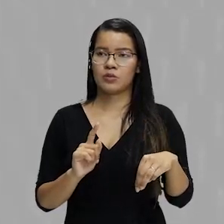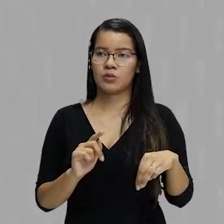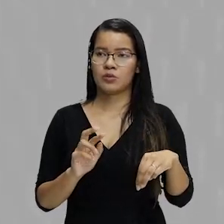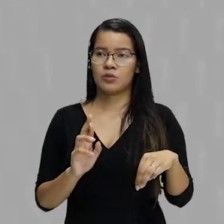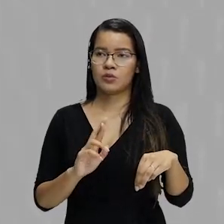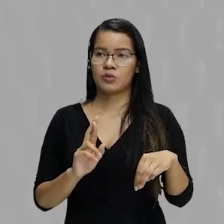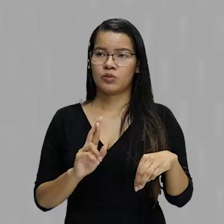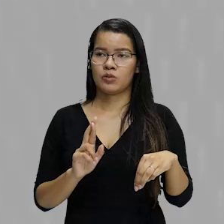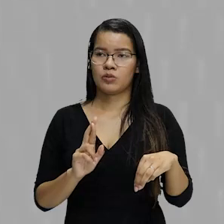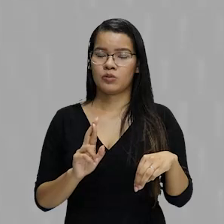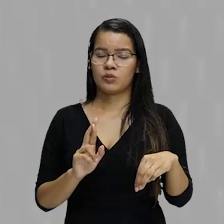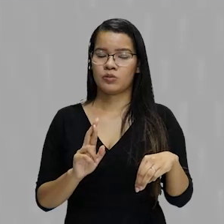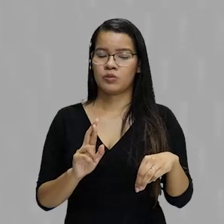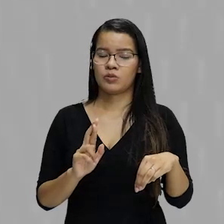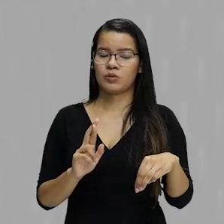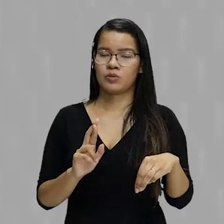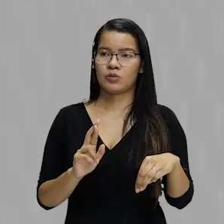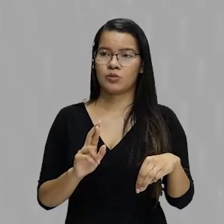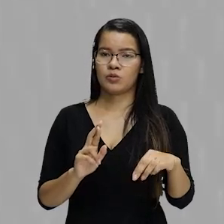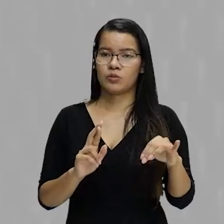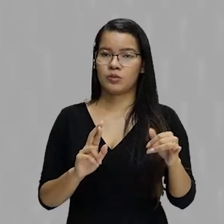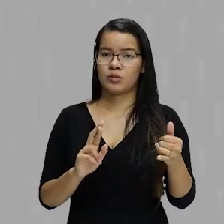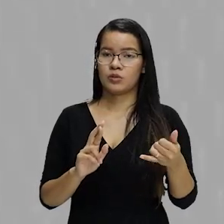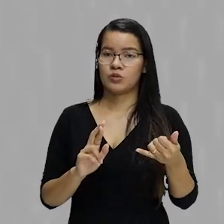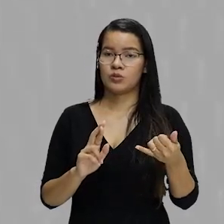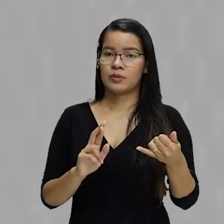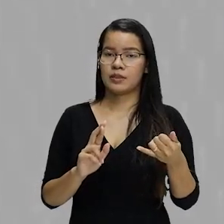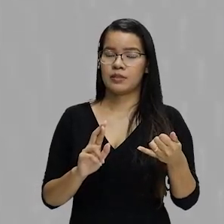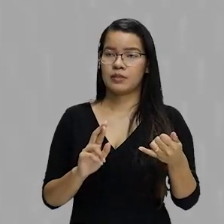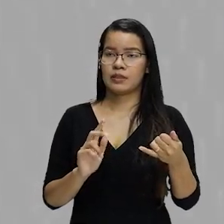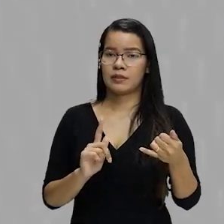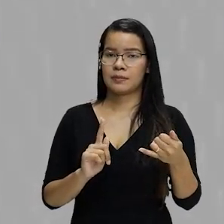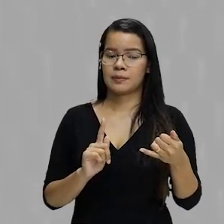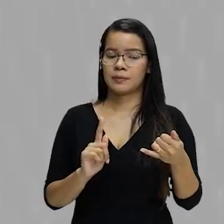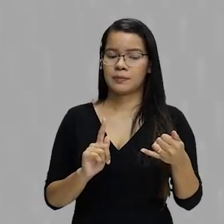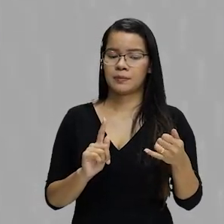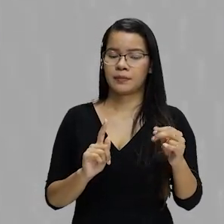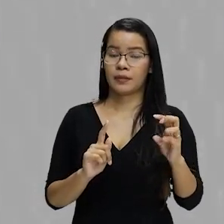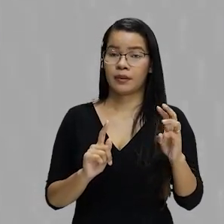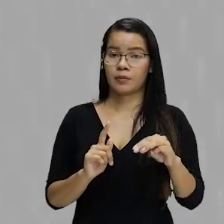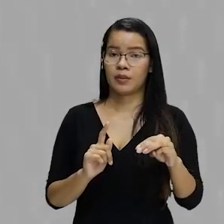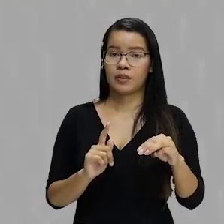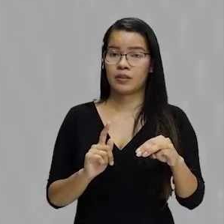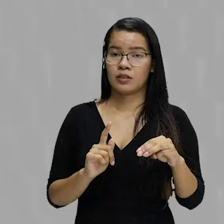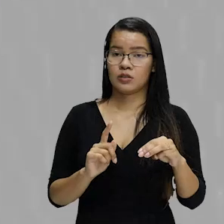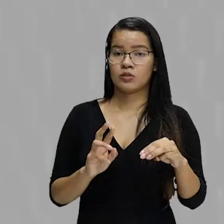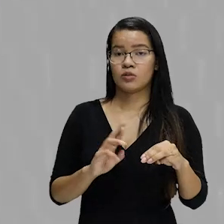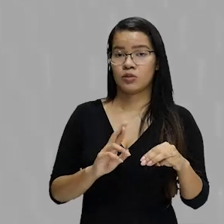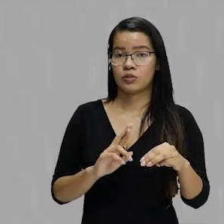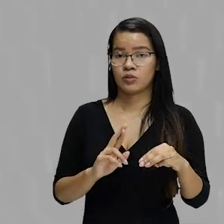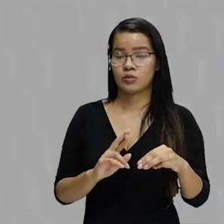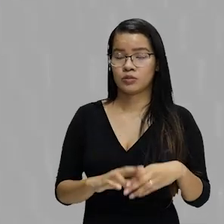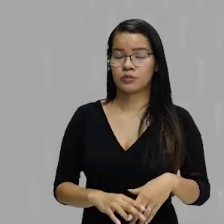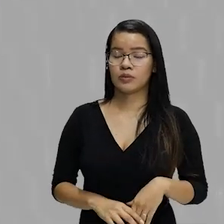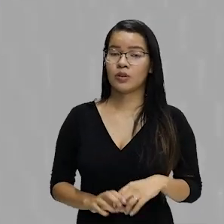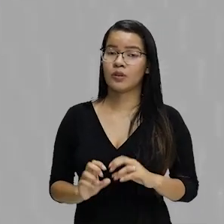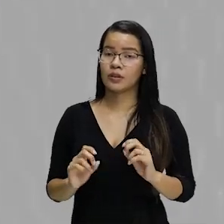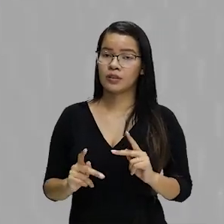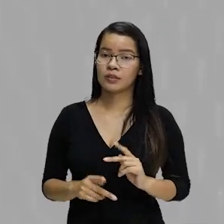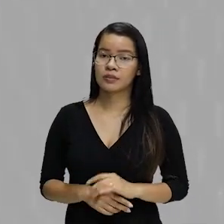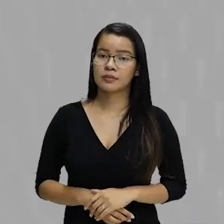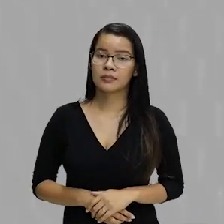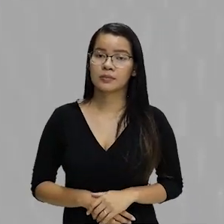Mercúrio, rochoso. Júpiter, gasoso. E Marte, rochoso.